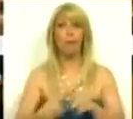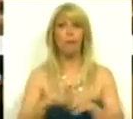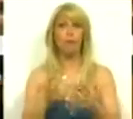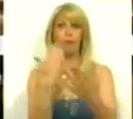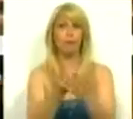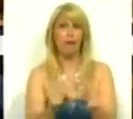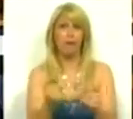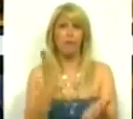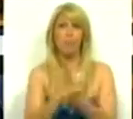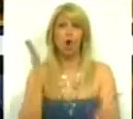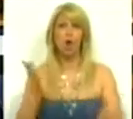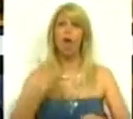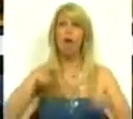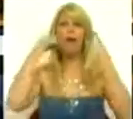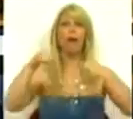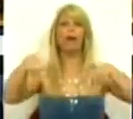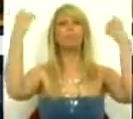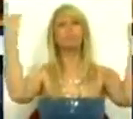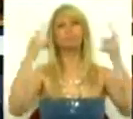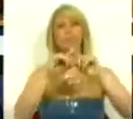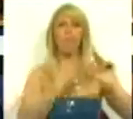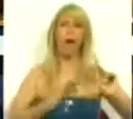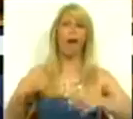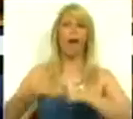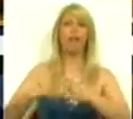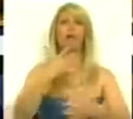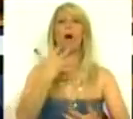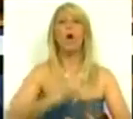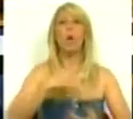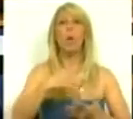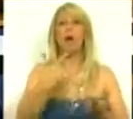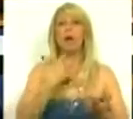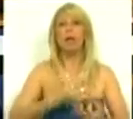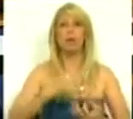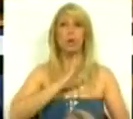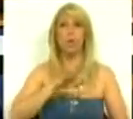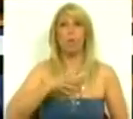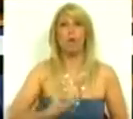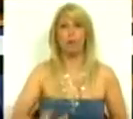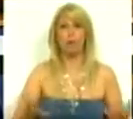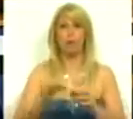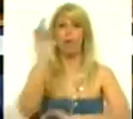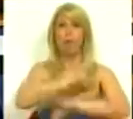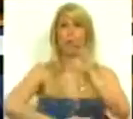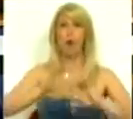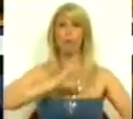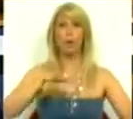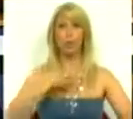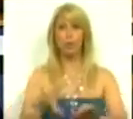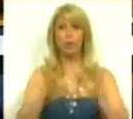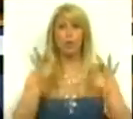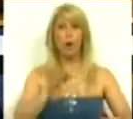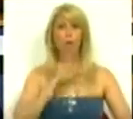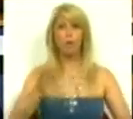censura. Querem afirmar a sua tradicional descrença no país, na Europa e no mundo, como disse há pouco o Sr.